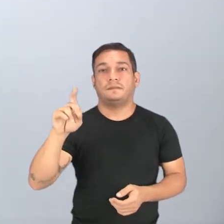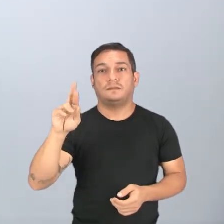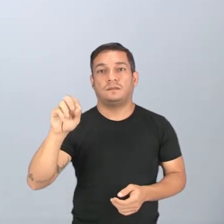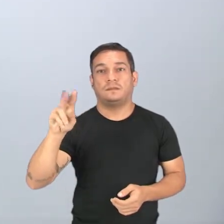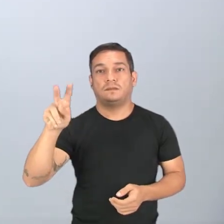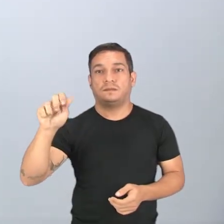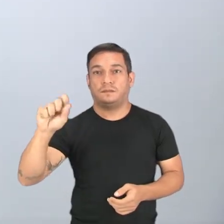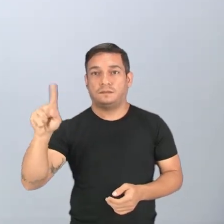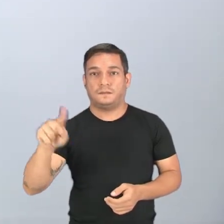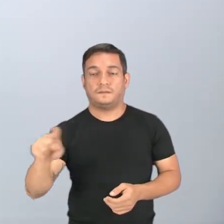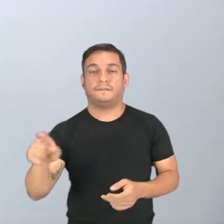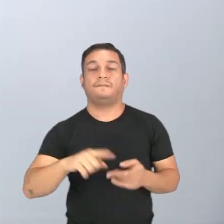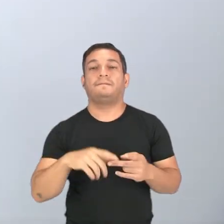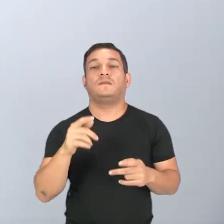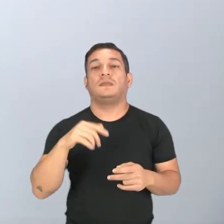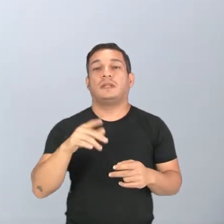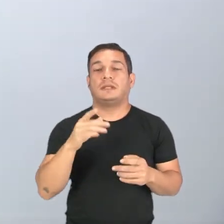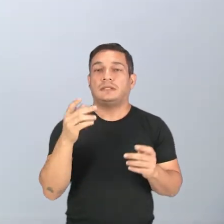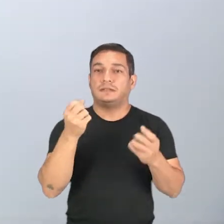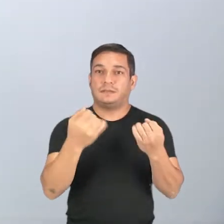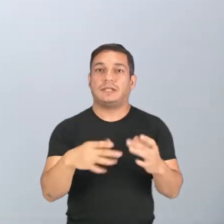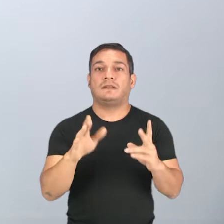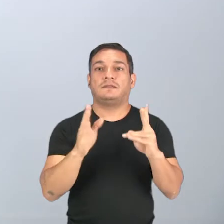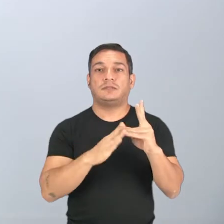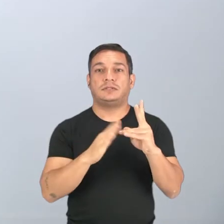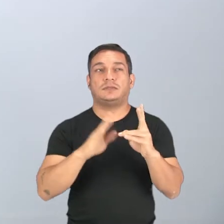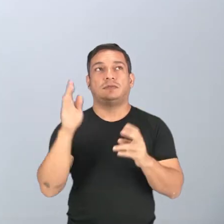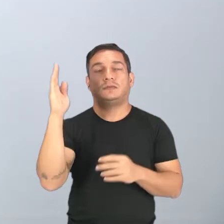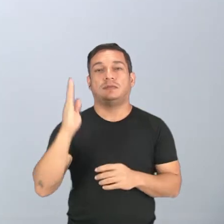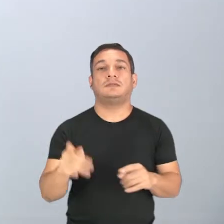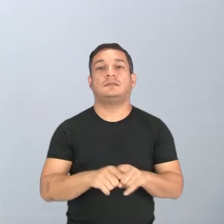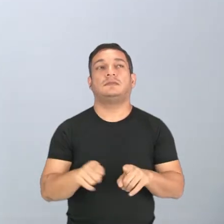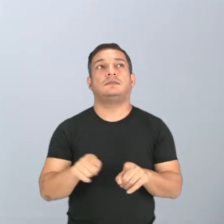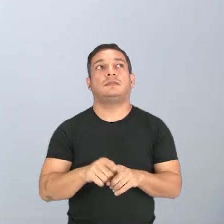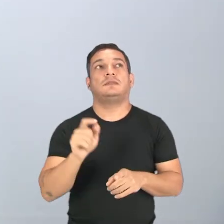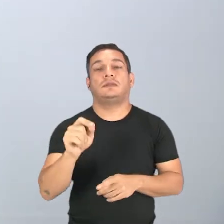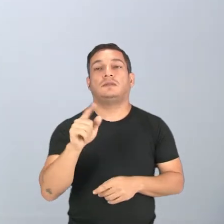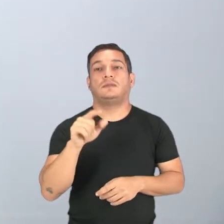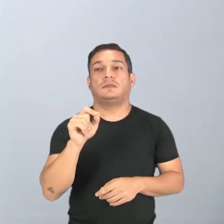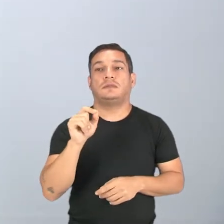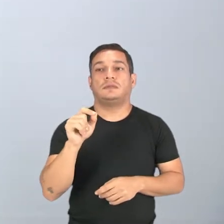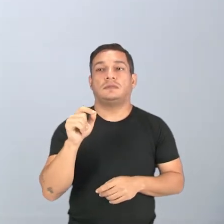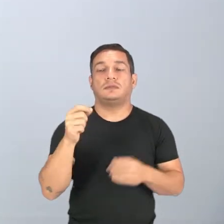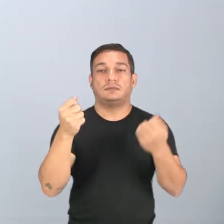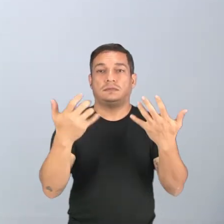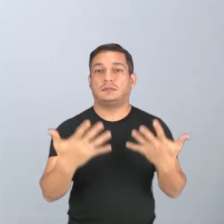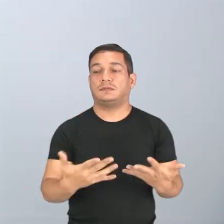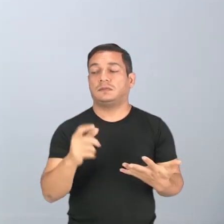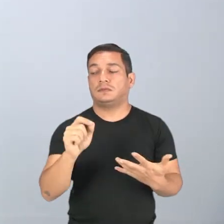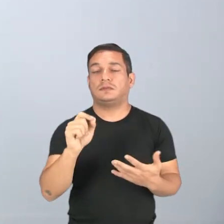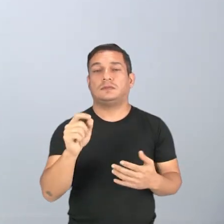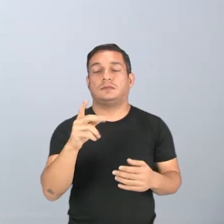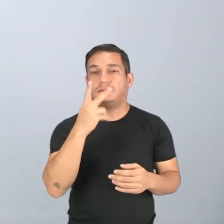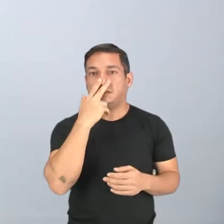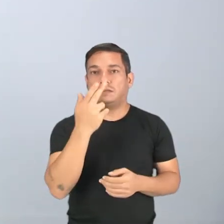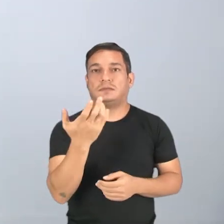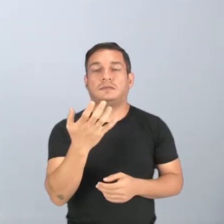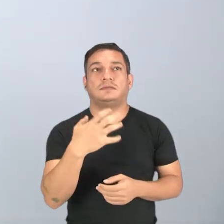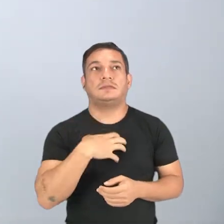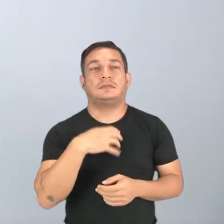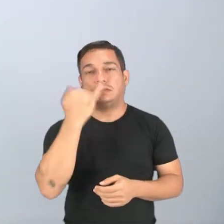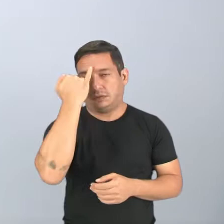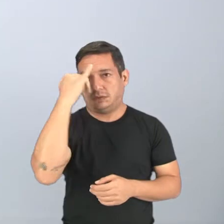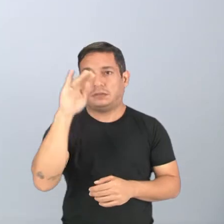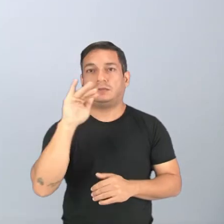descrevia o Brasil, descrevia os índios do Brasil, os mestiços. Eles descreviam com um certo vigor de ideia